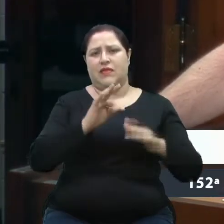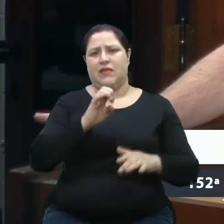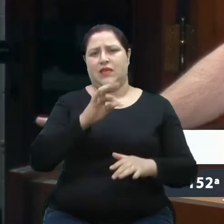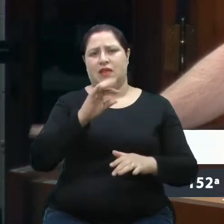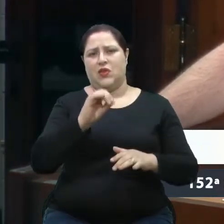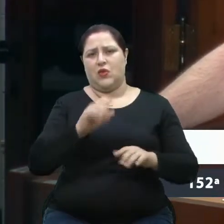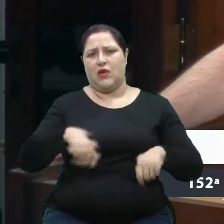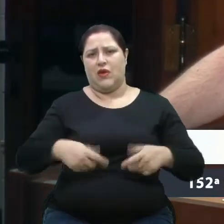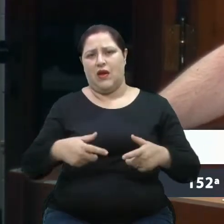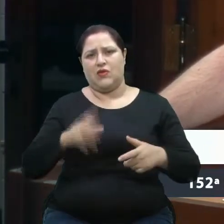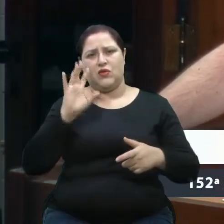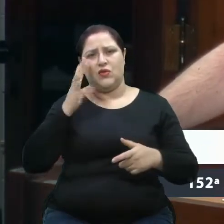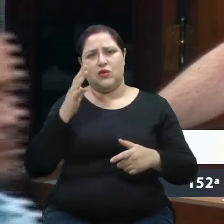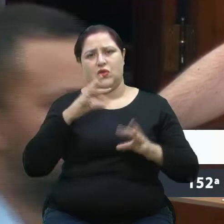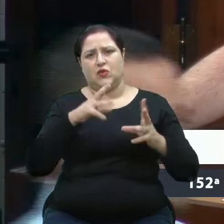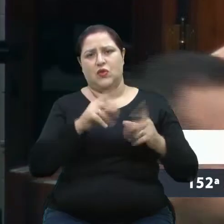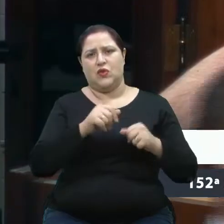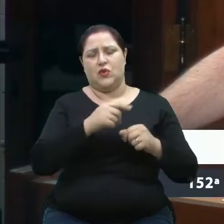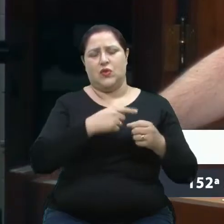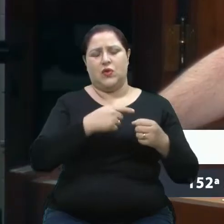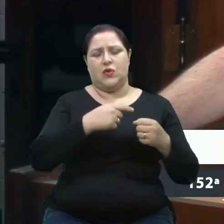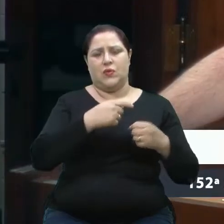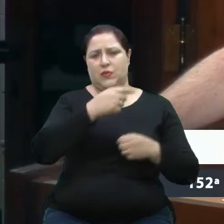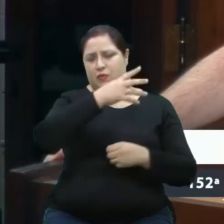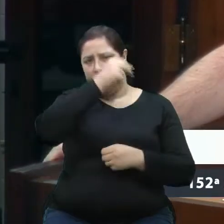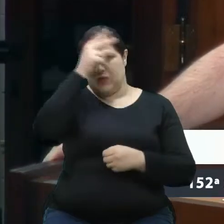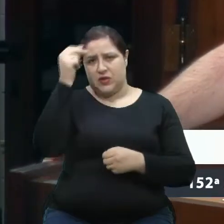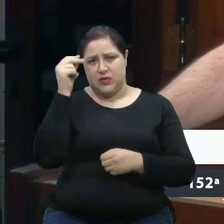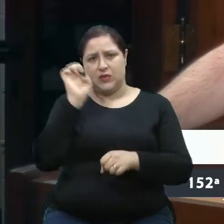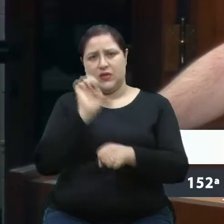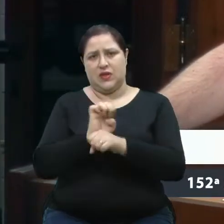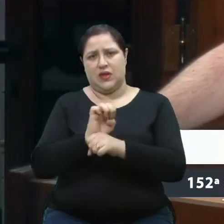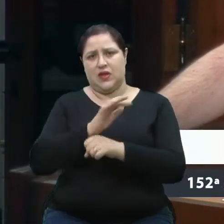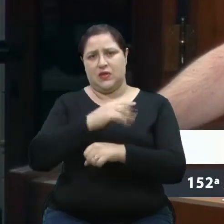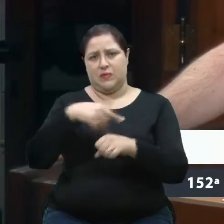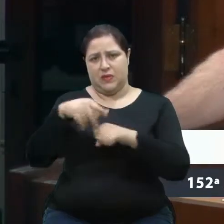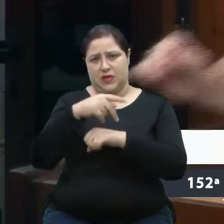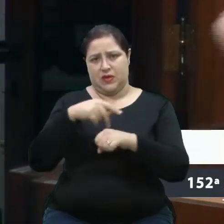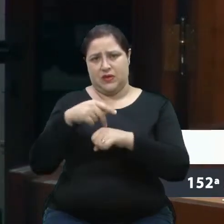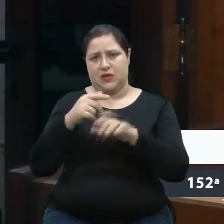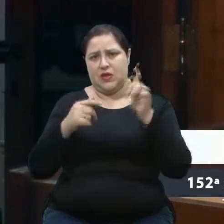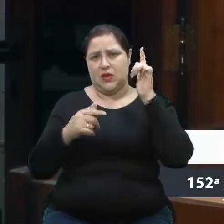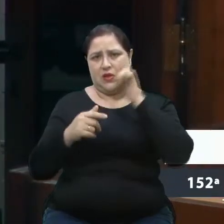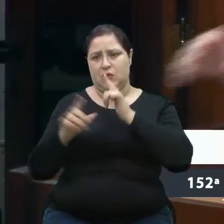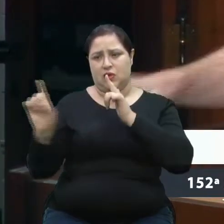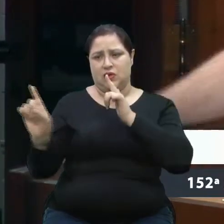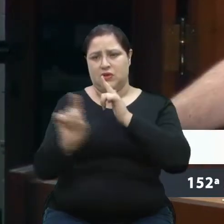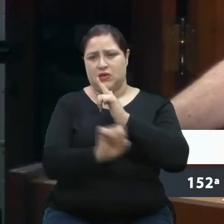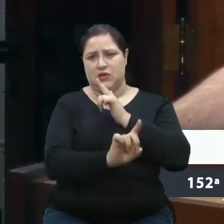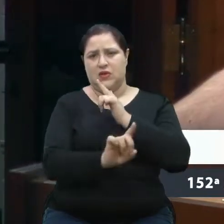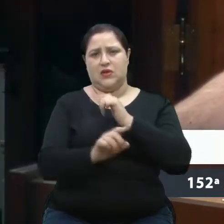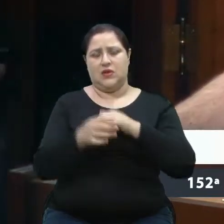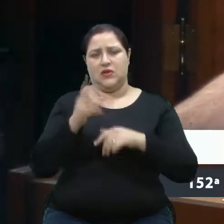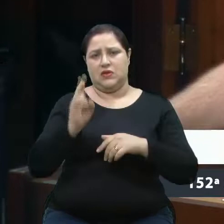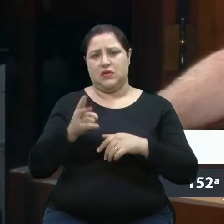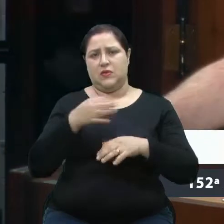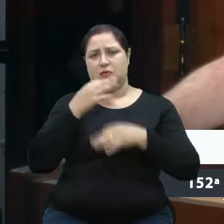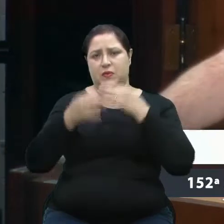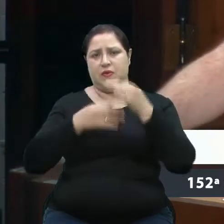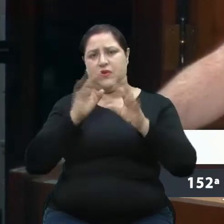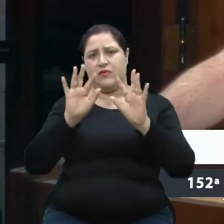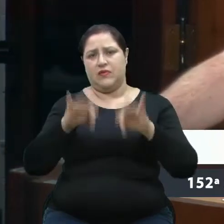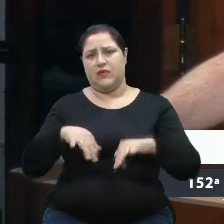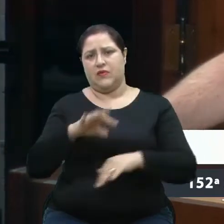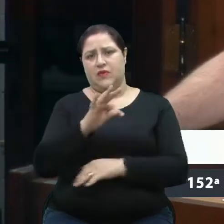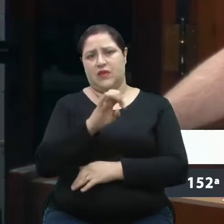problemas do município, Estado e principalmente do país. O vereador Lucas, que passa aqui na minha frente agora, é um que sugere diversas vezes a questão do fim do teto